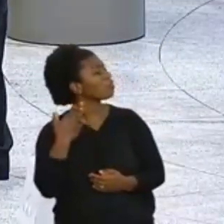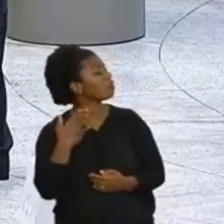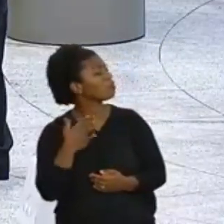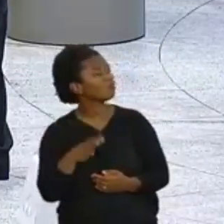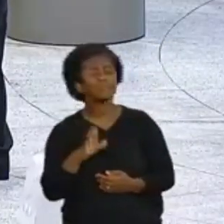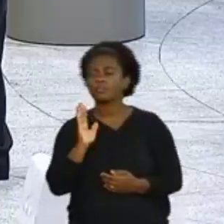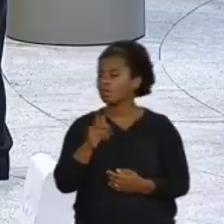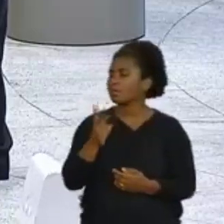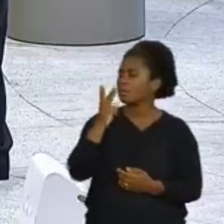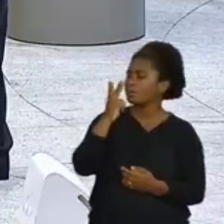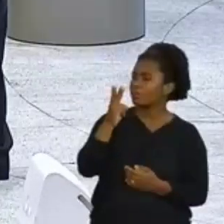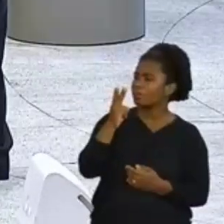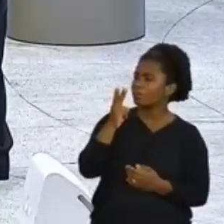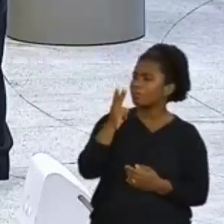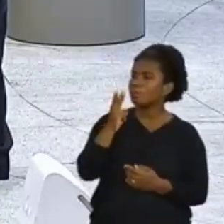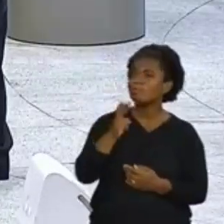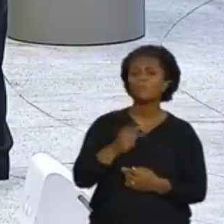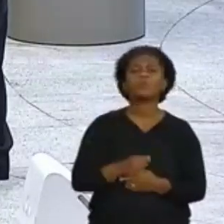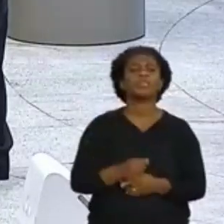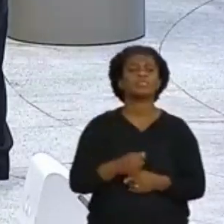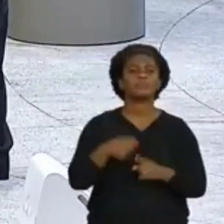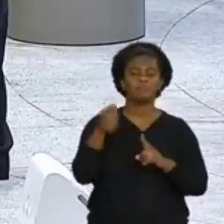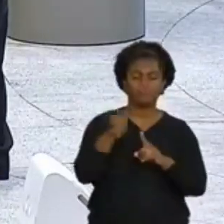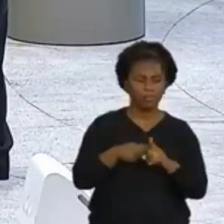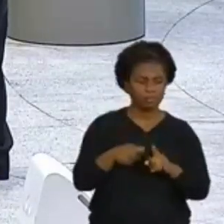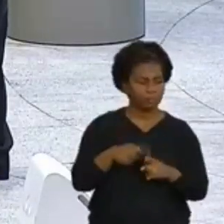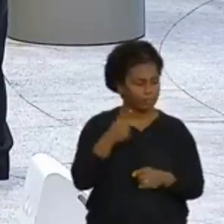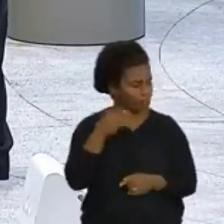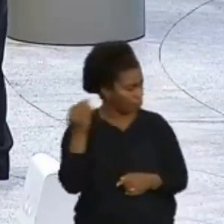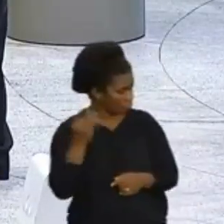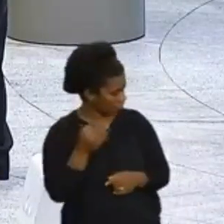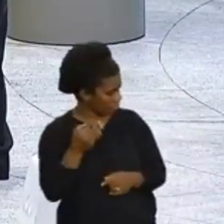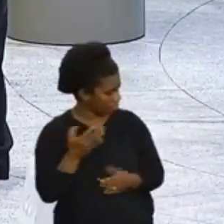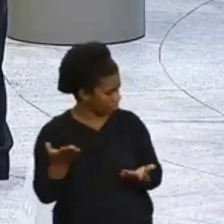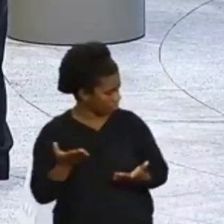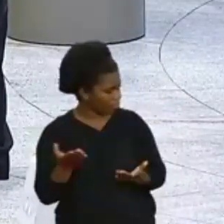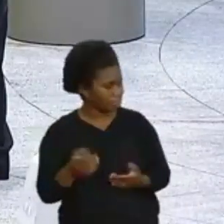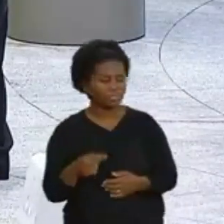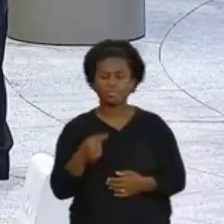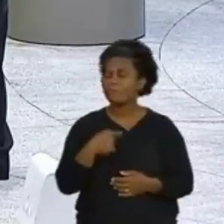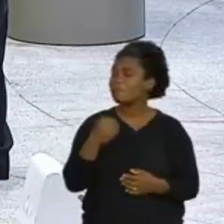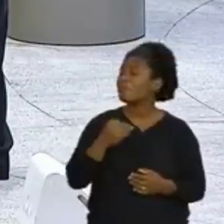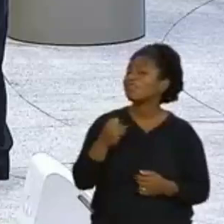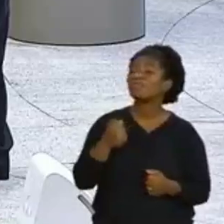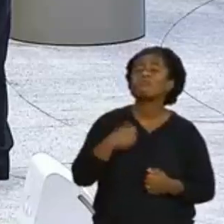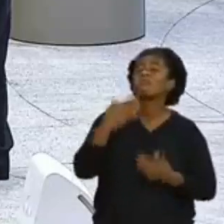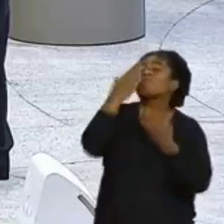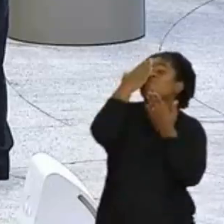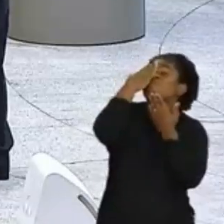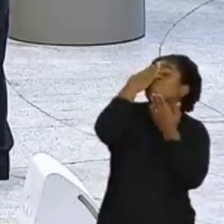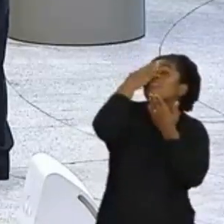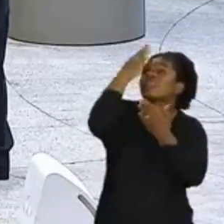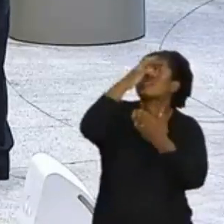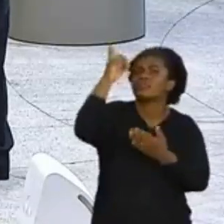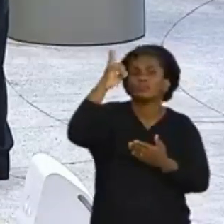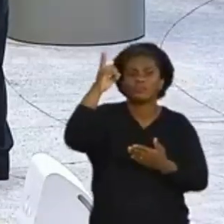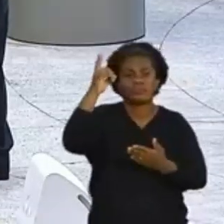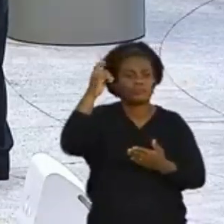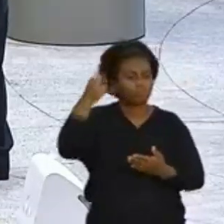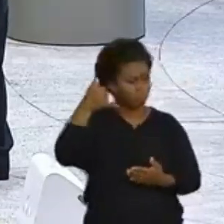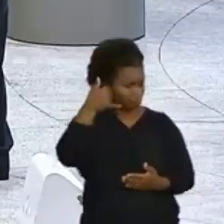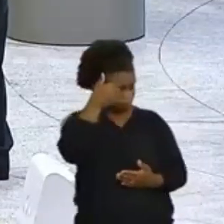2 meses? 2 meses. Perfeita agora? Perfeita. Perfeita. Sou muito grata a Deus. Funciona a água do tratamento?